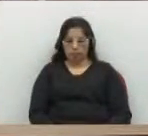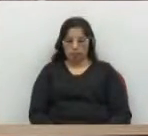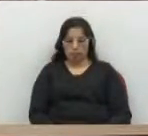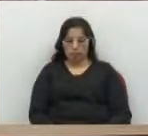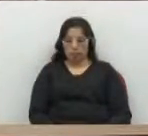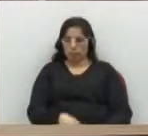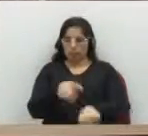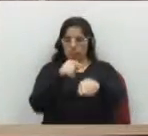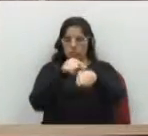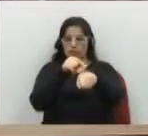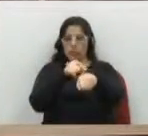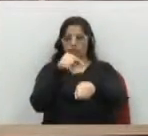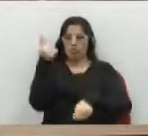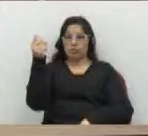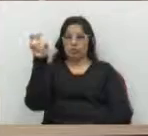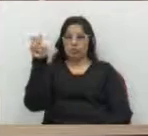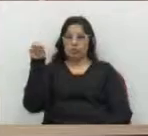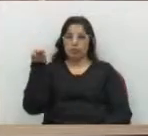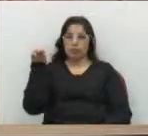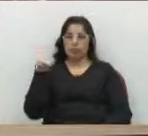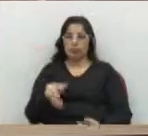O senhor tem 15 minutos.